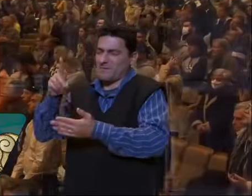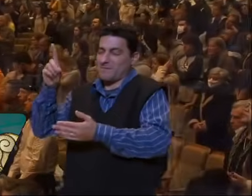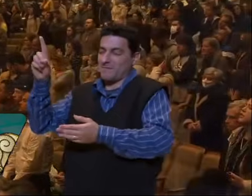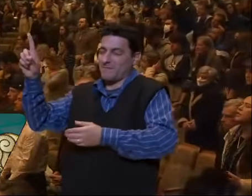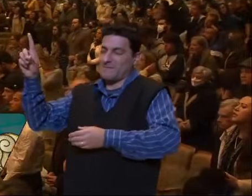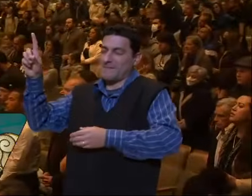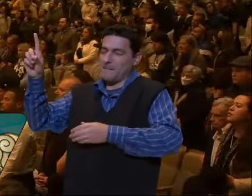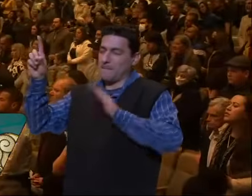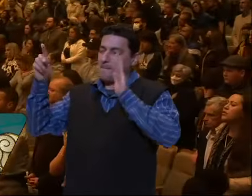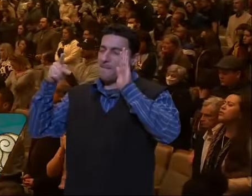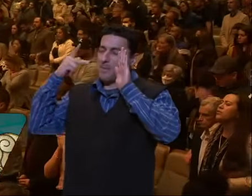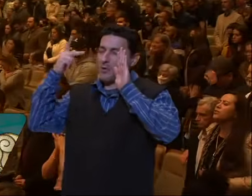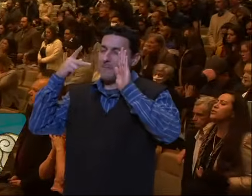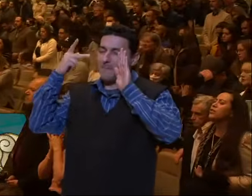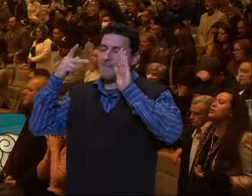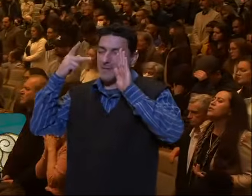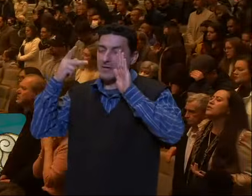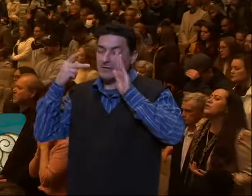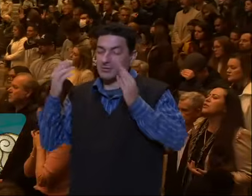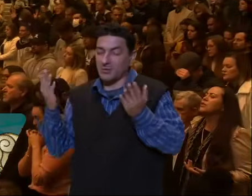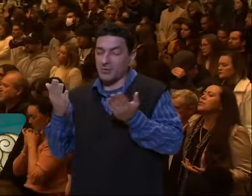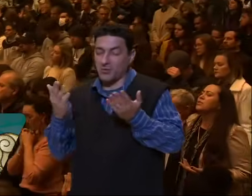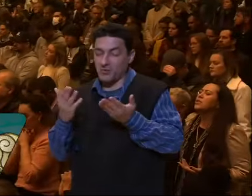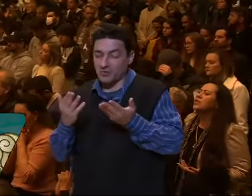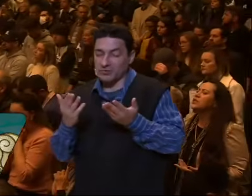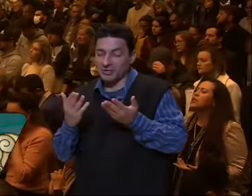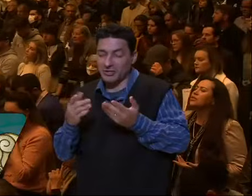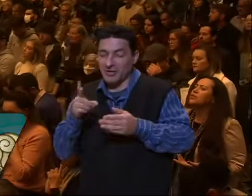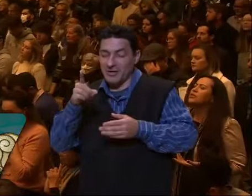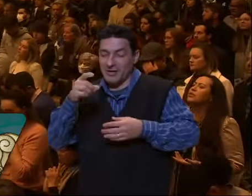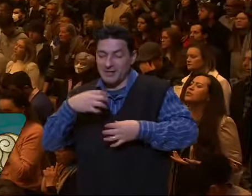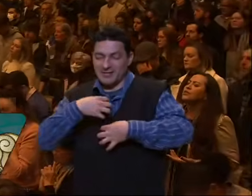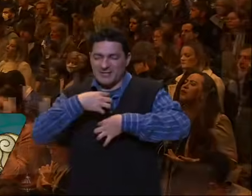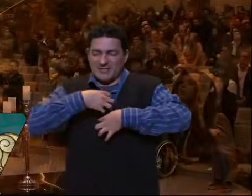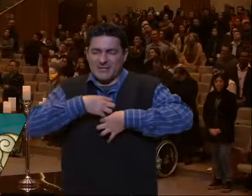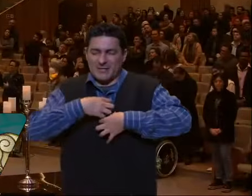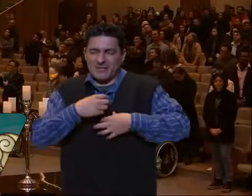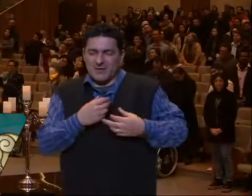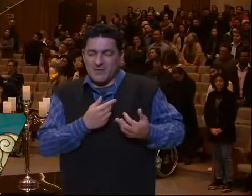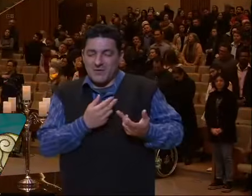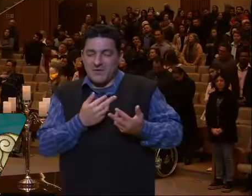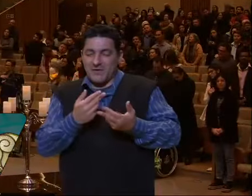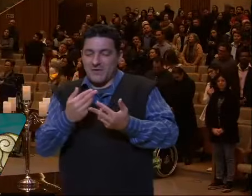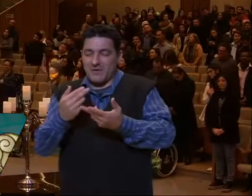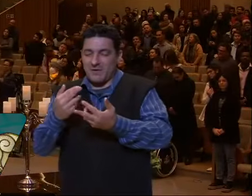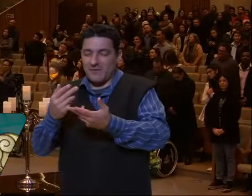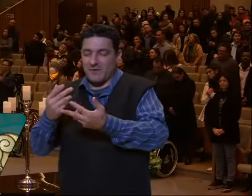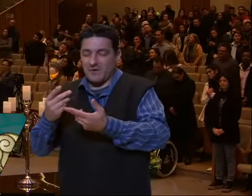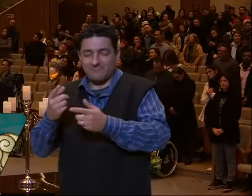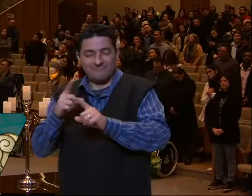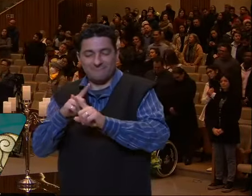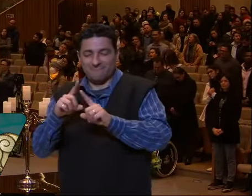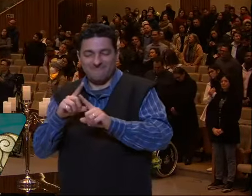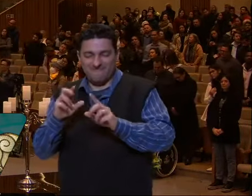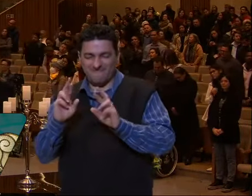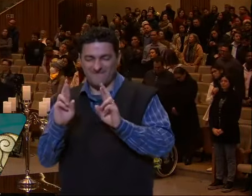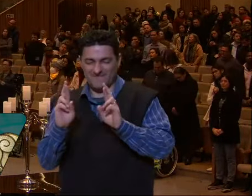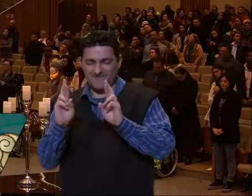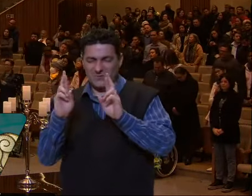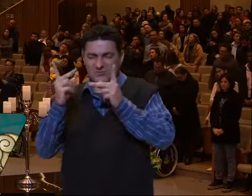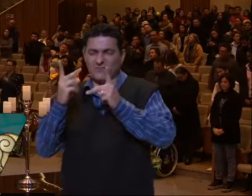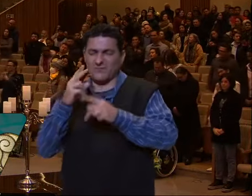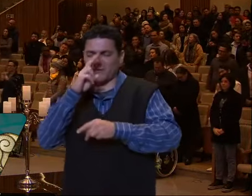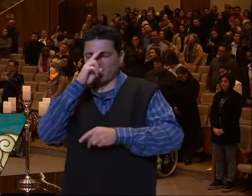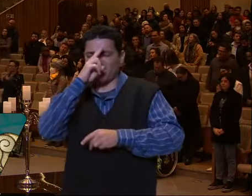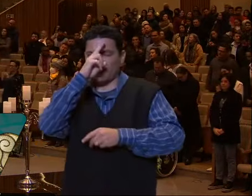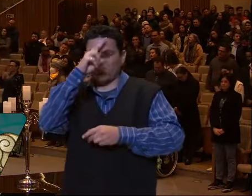sejam mais os mesmos, que eles possam experimentar o poder desta mensagem